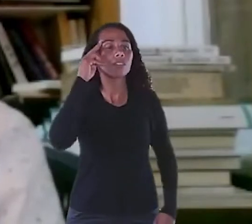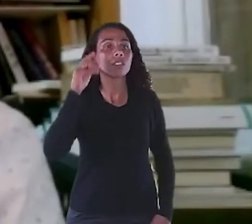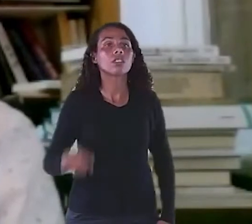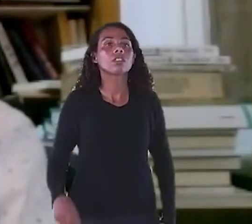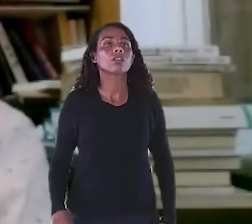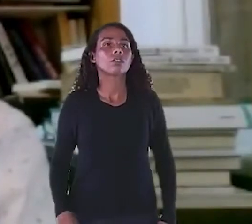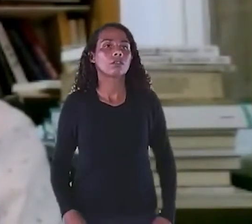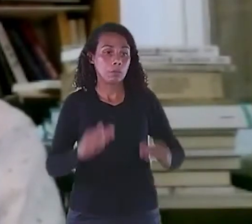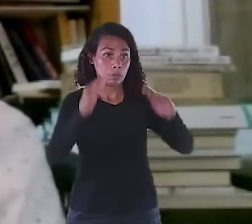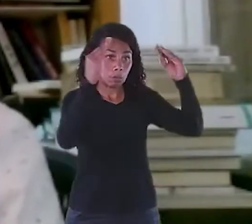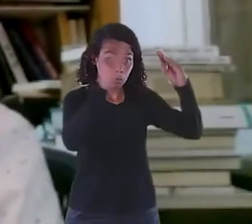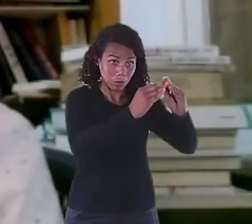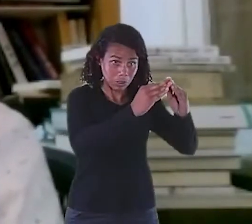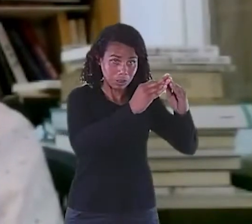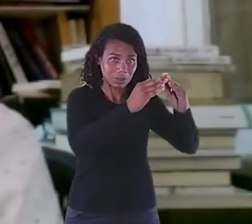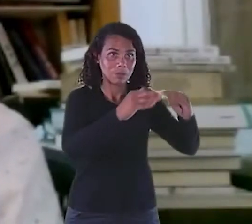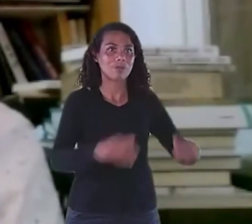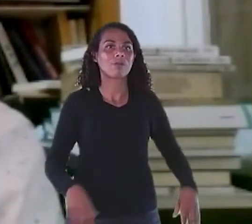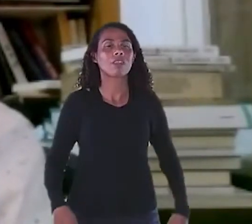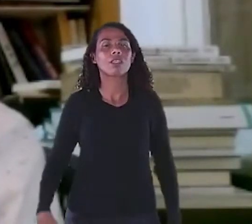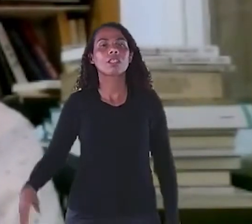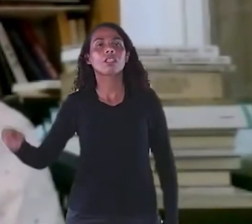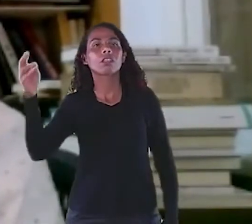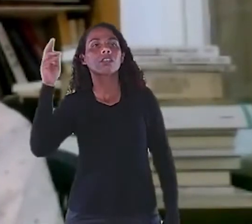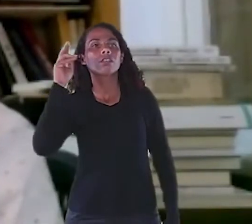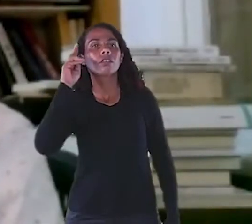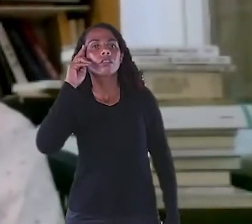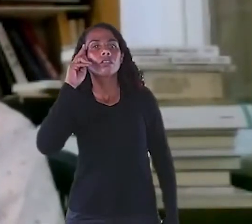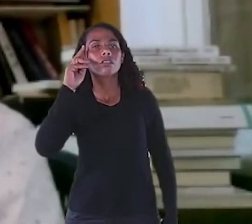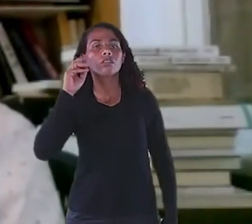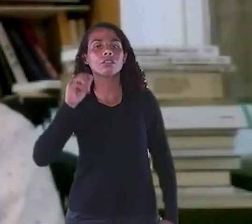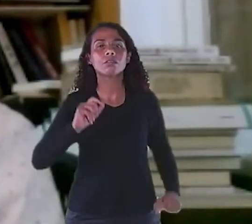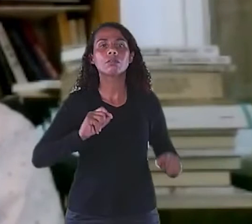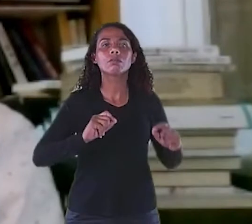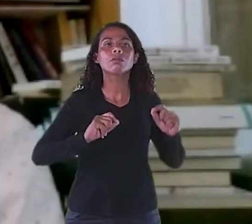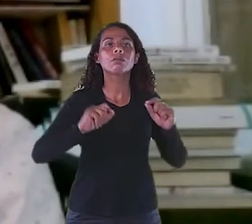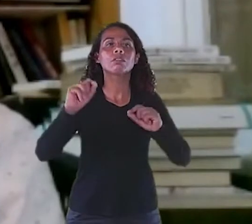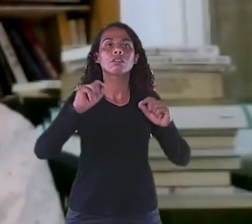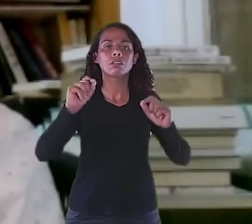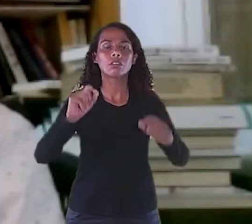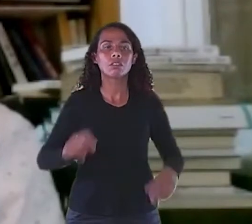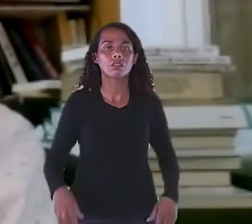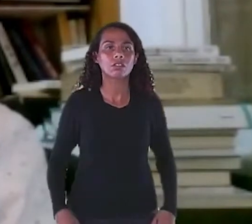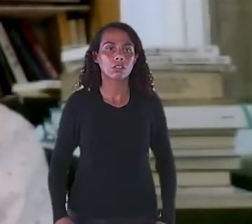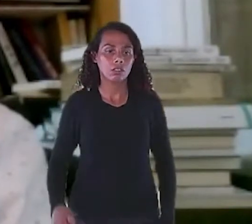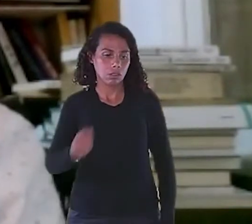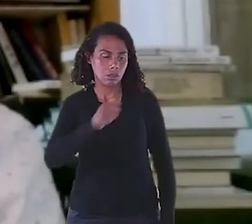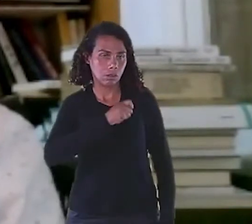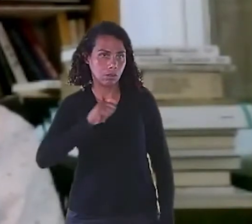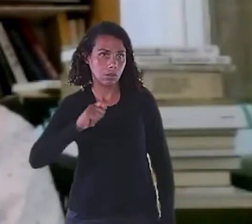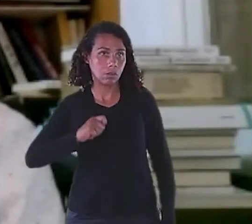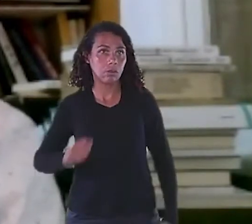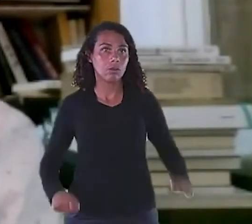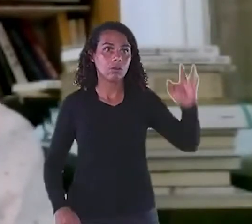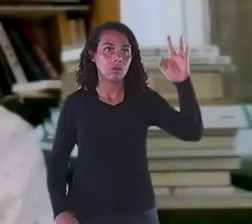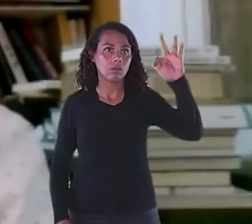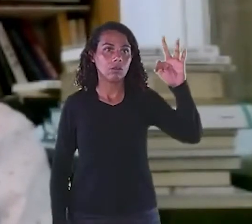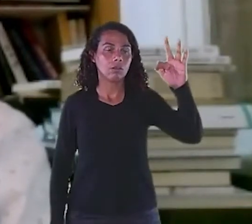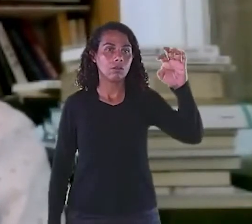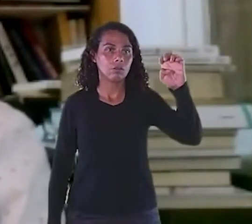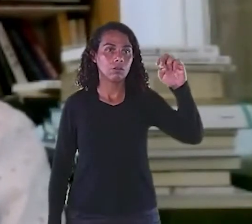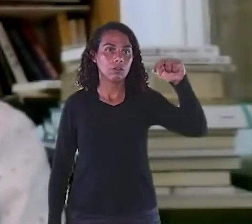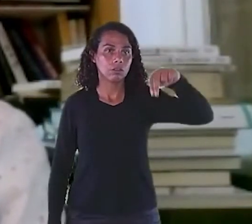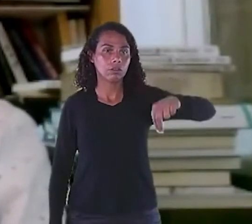lá fazer uma palestra e ele foi recebido. Eu me lembro desse dia assim, muito bem, nós todos ali vidrados com aquele senhor